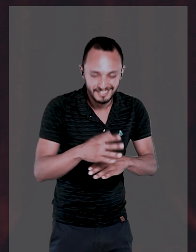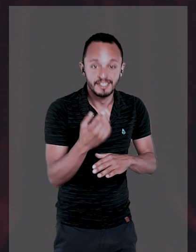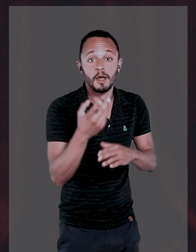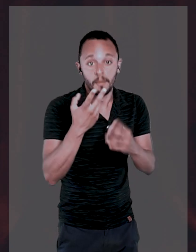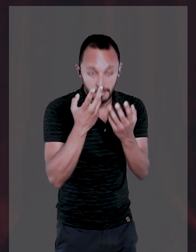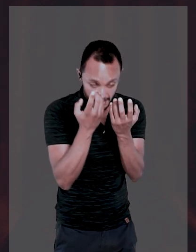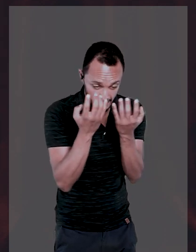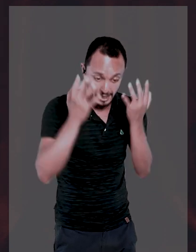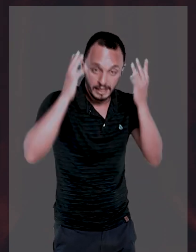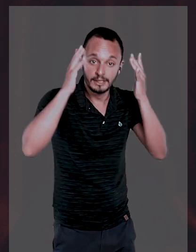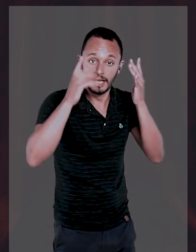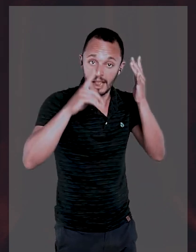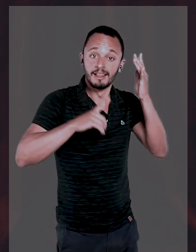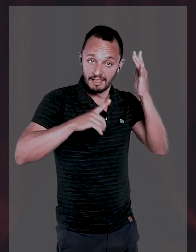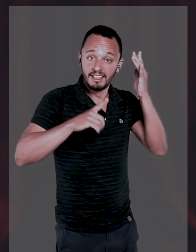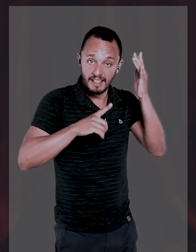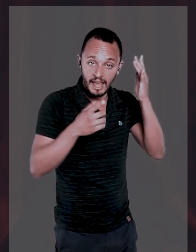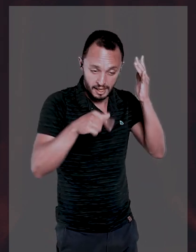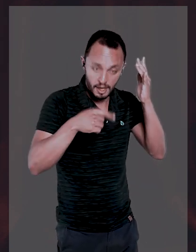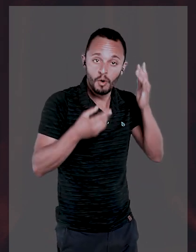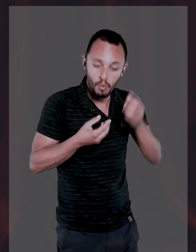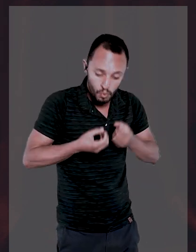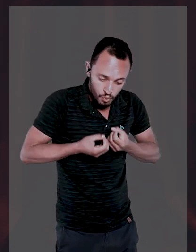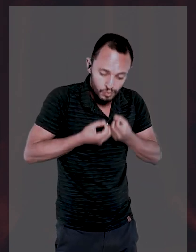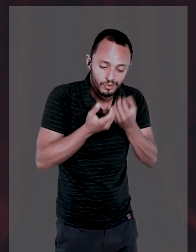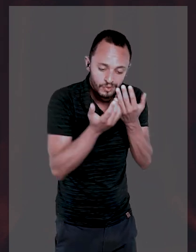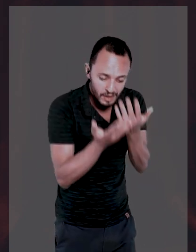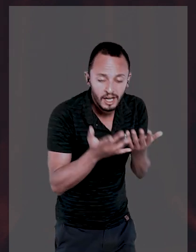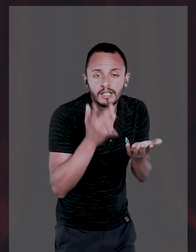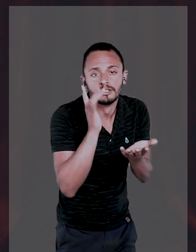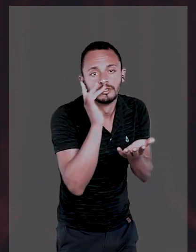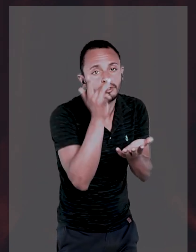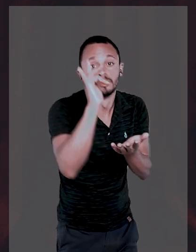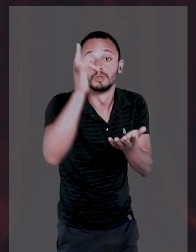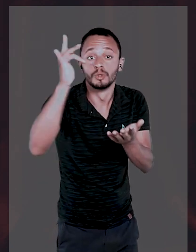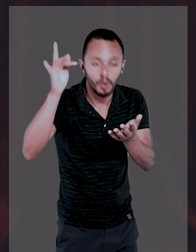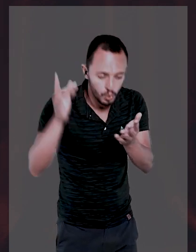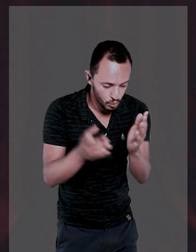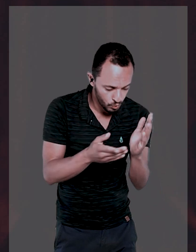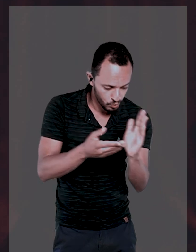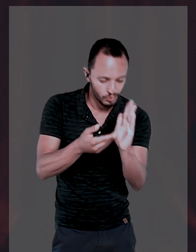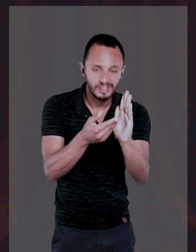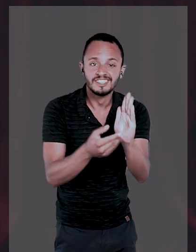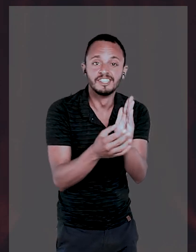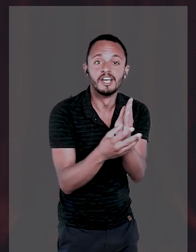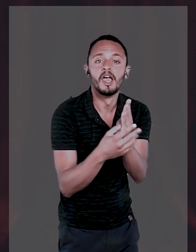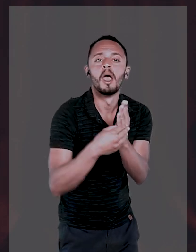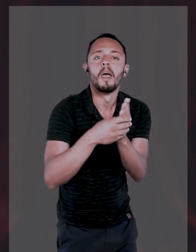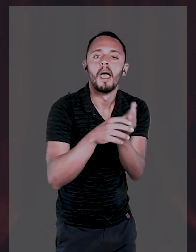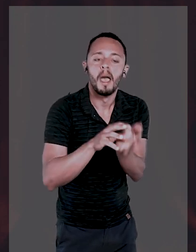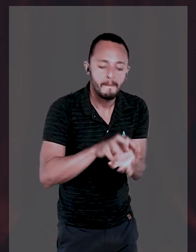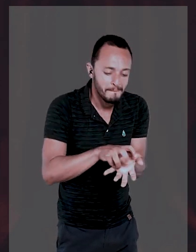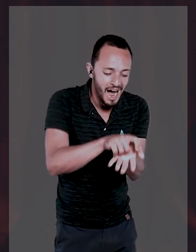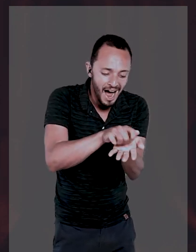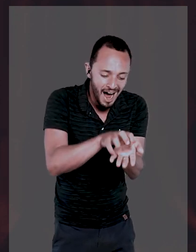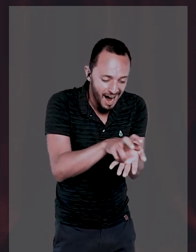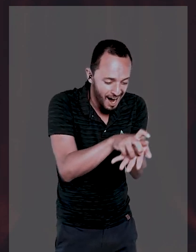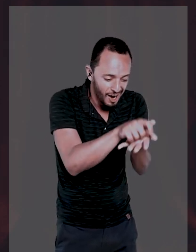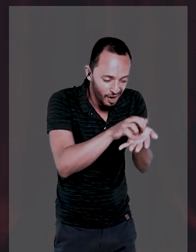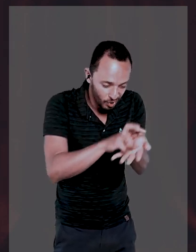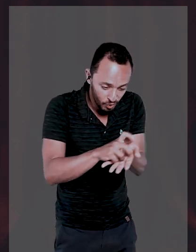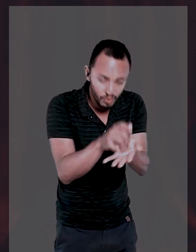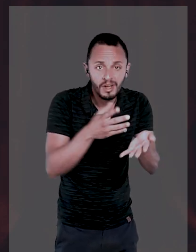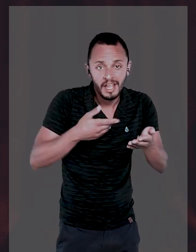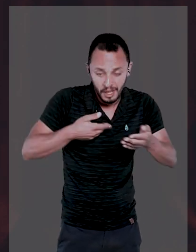Eu sigo manco, meu pé tem gabarro, minha crista tem gogo, fiz minha fé com tijolo de